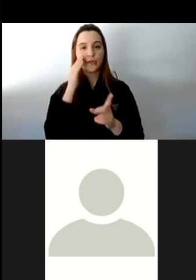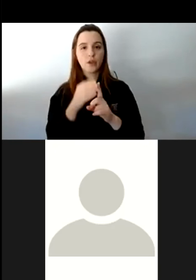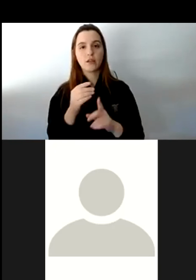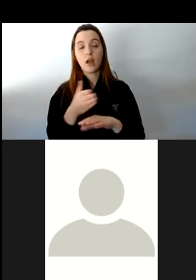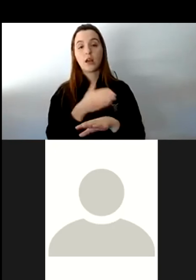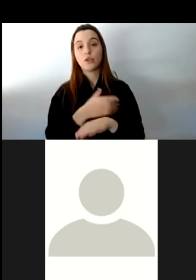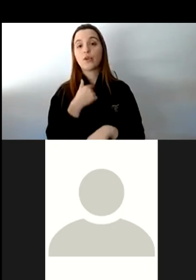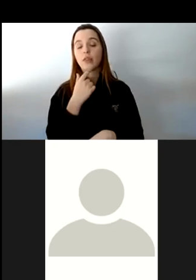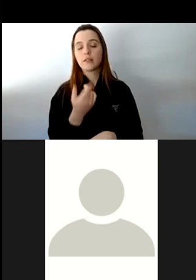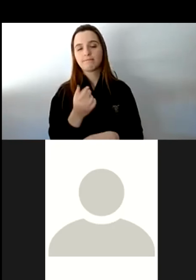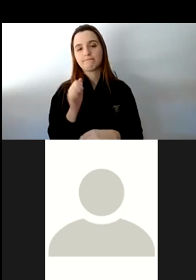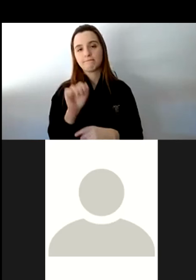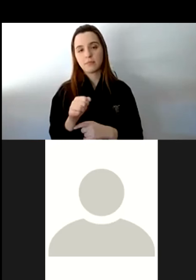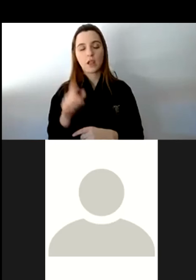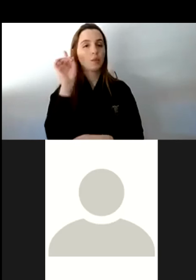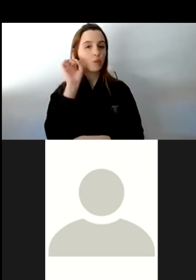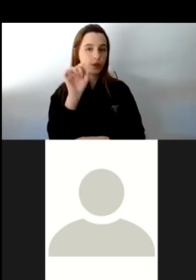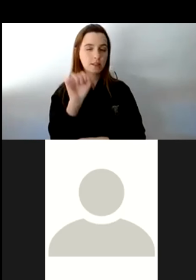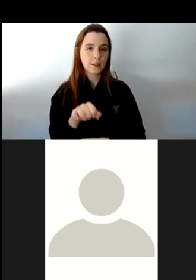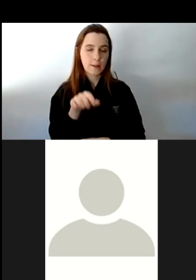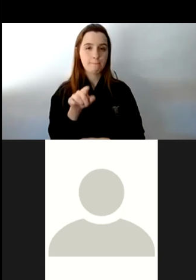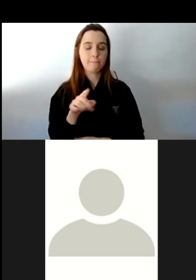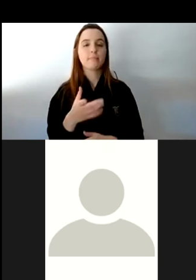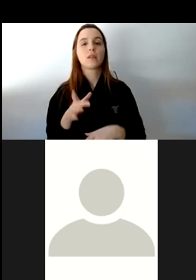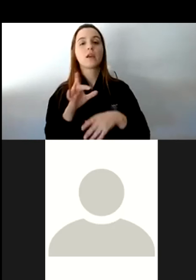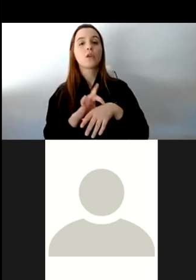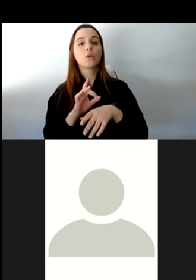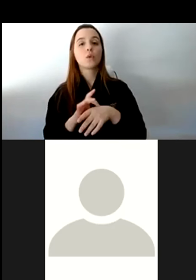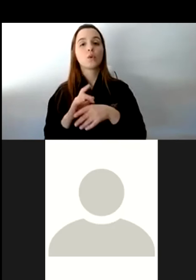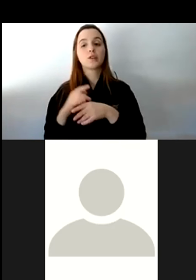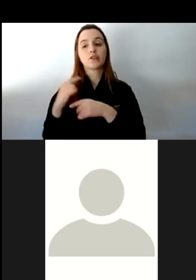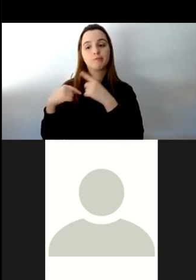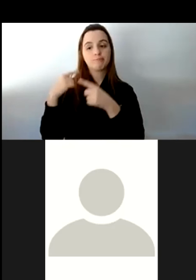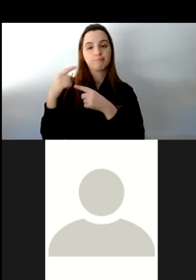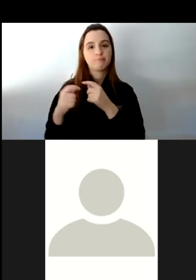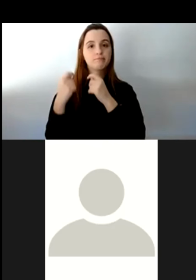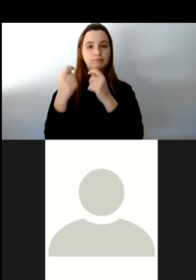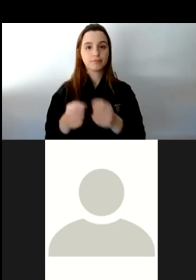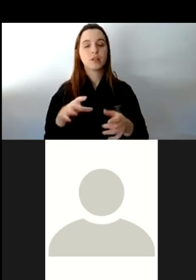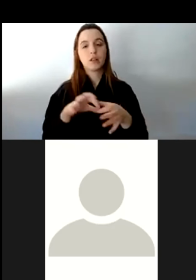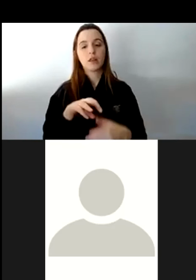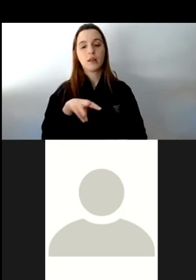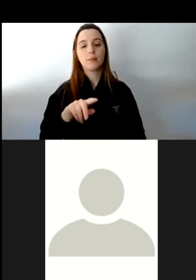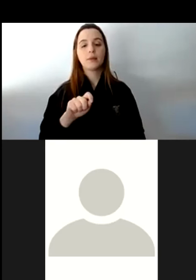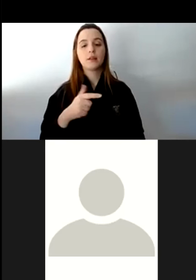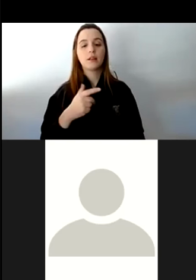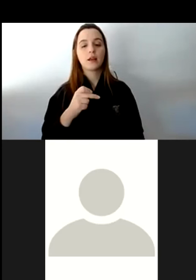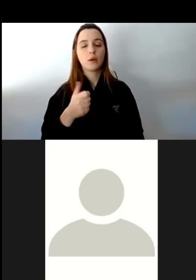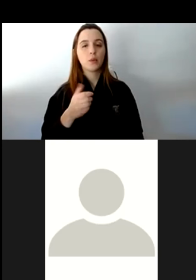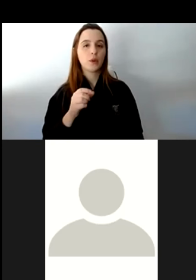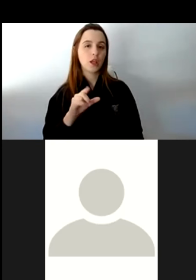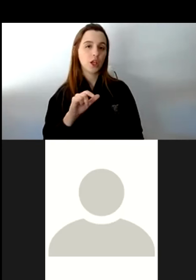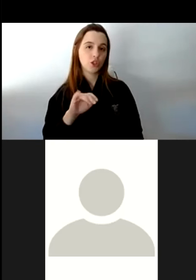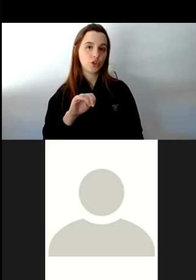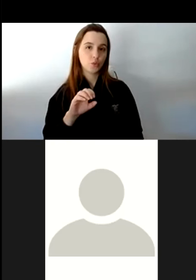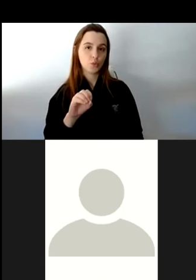uma parte importante dos centros de referência. As doenças hereditárias de metabolismo que já foram identificadas é um bom exemplo, e podemos